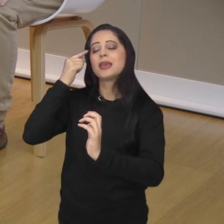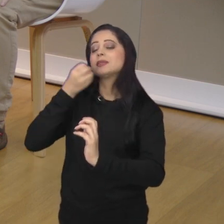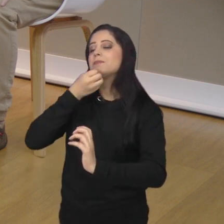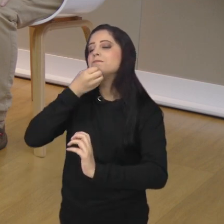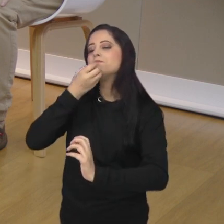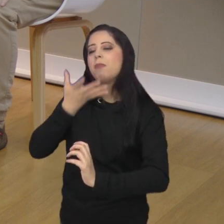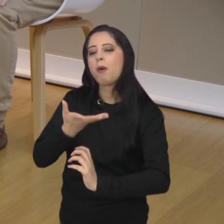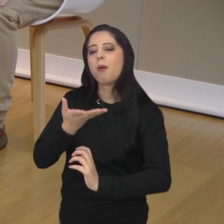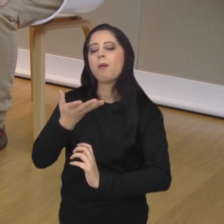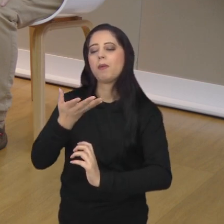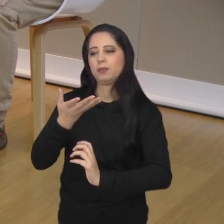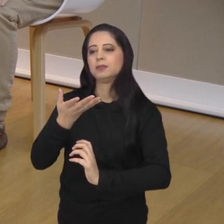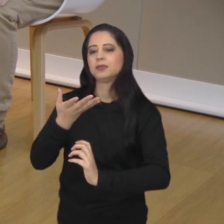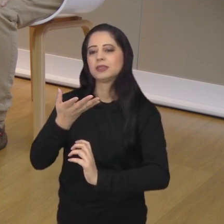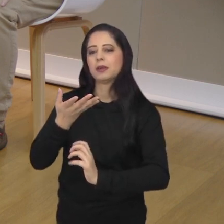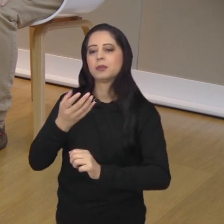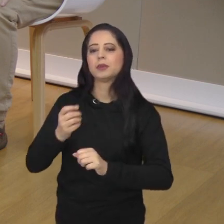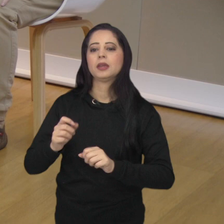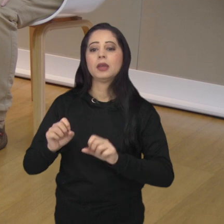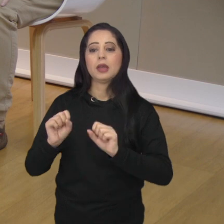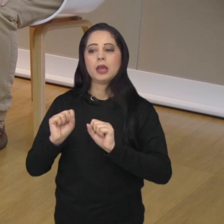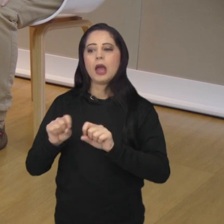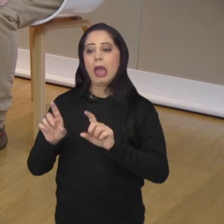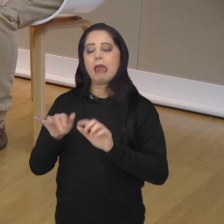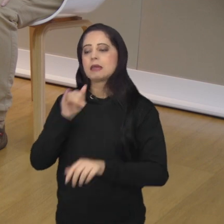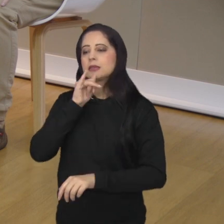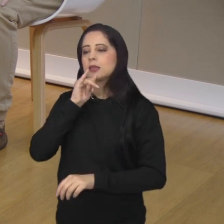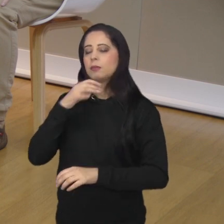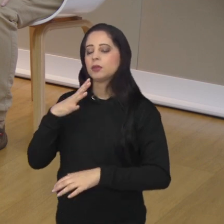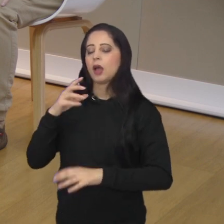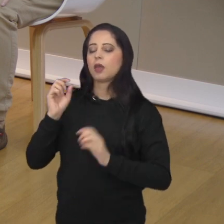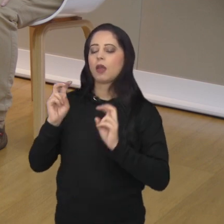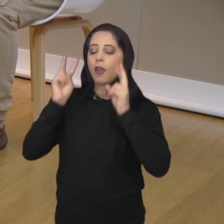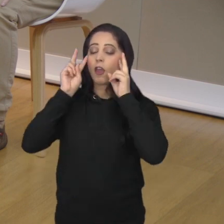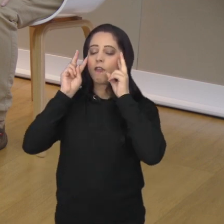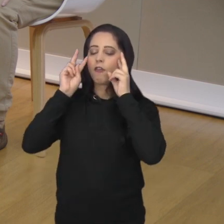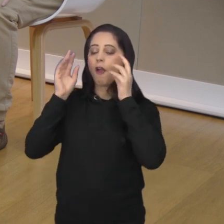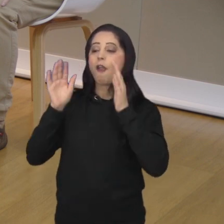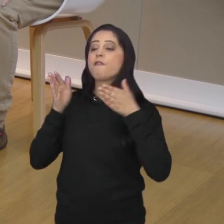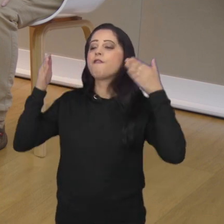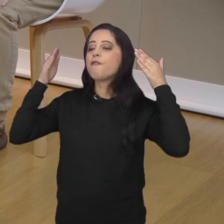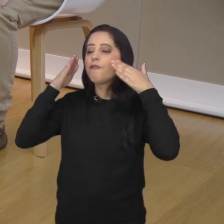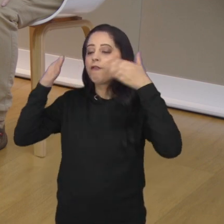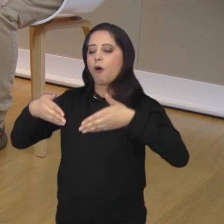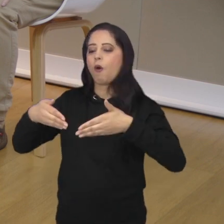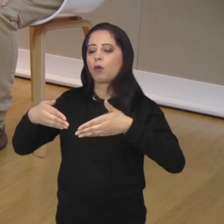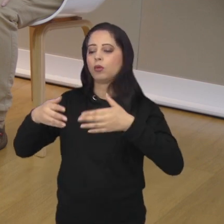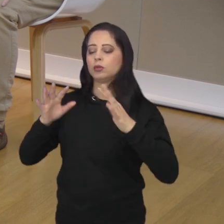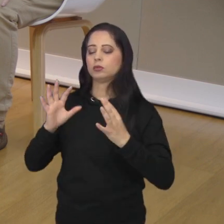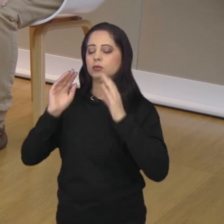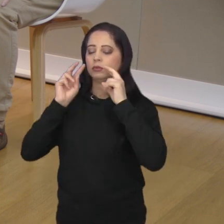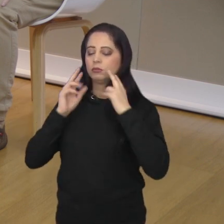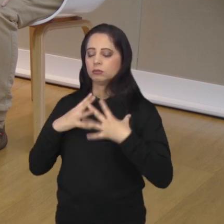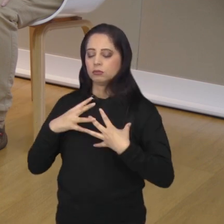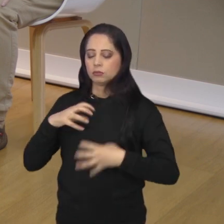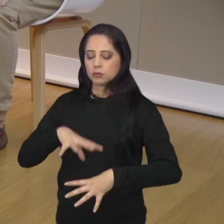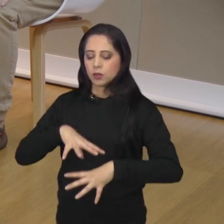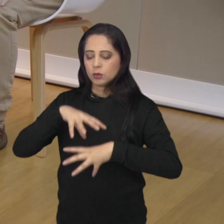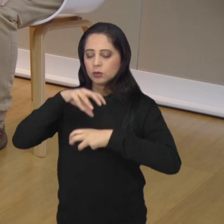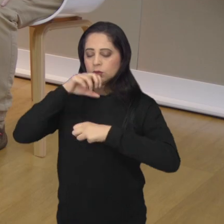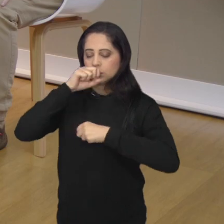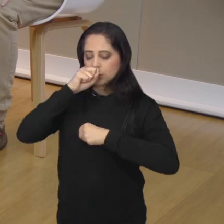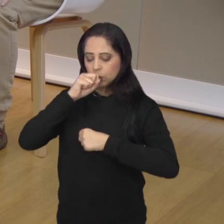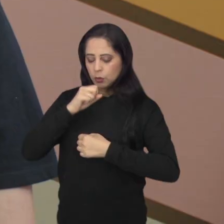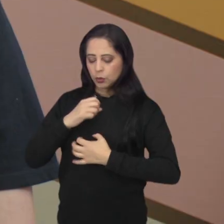utilizar objetos de atenção, né? Pode ser a respiração, como fazem os budistas, pode ser através